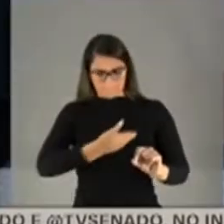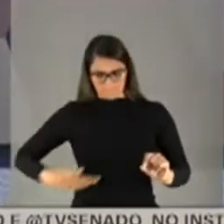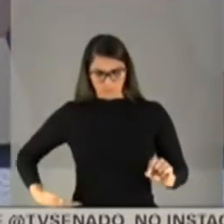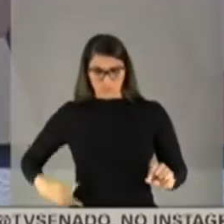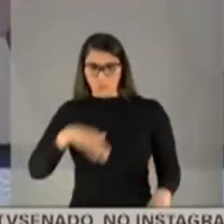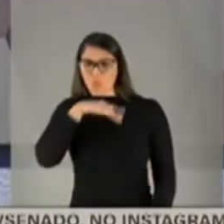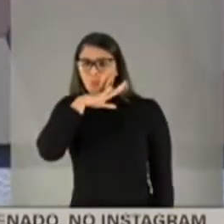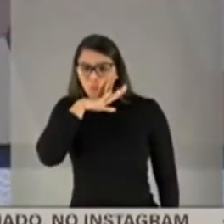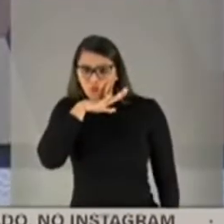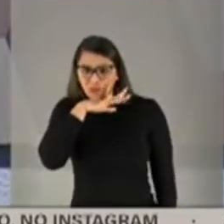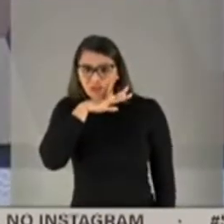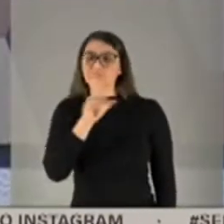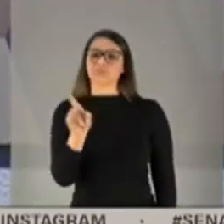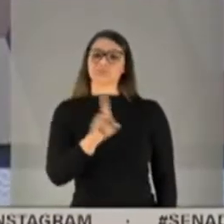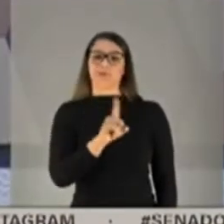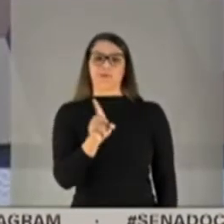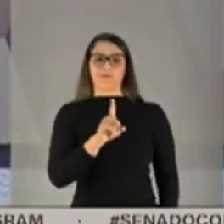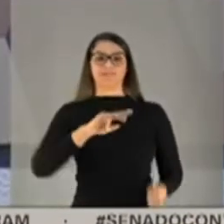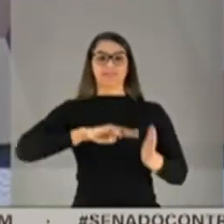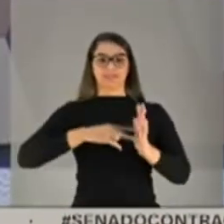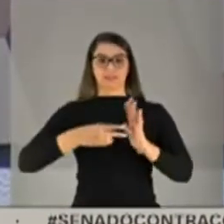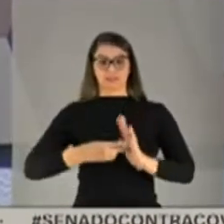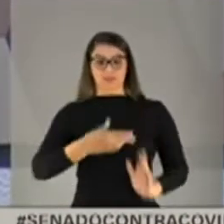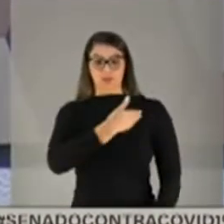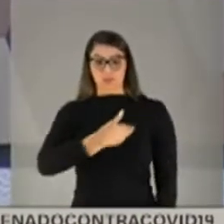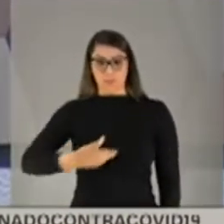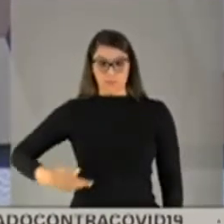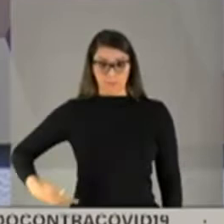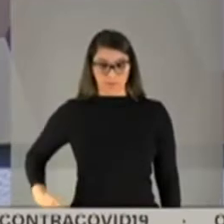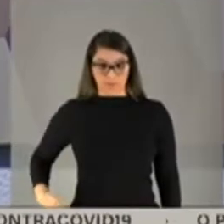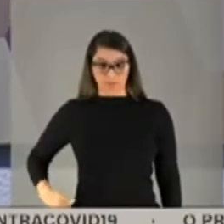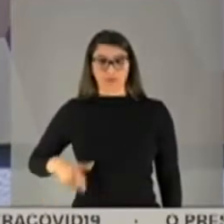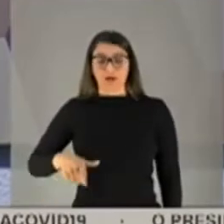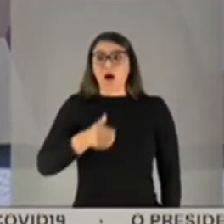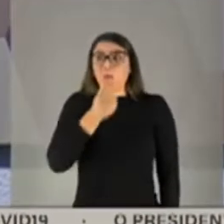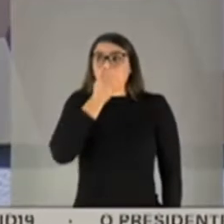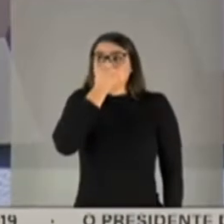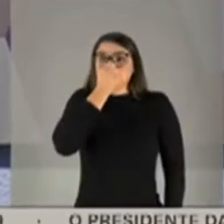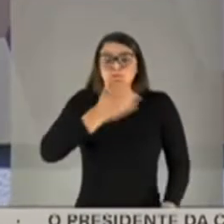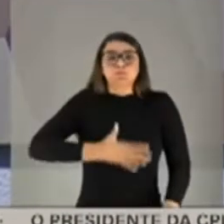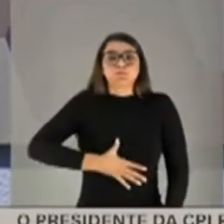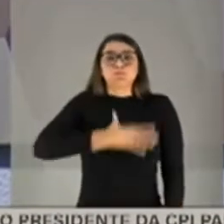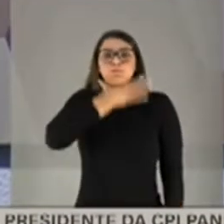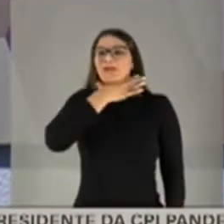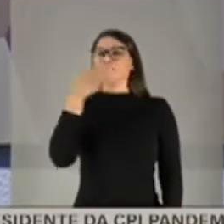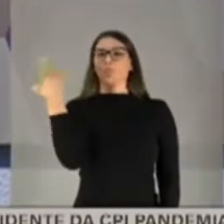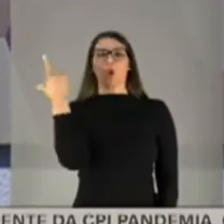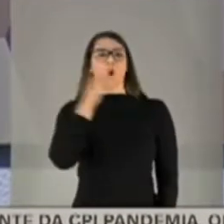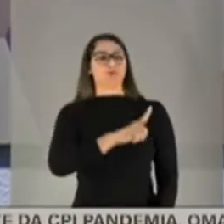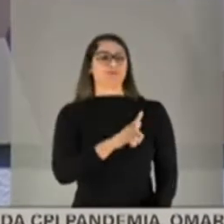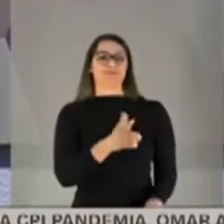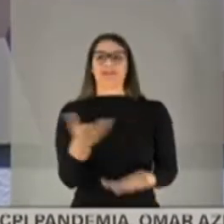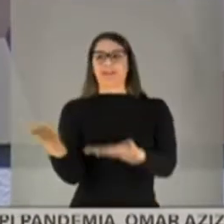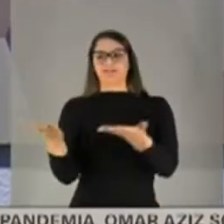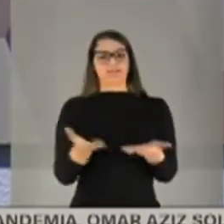é ruim? Não, quer dizer que o sistema público estava terrivelmente sobrecarregado, que não conseguiu dar conta. Quer dizer